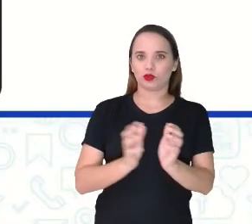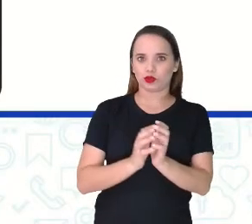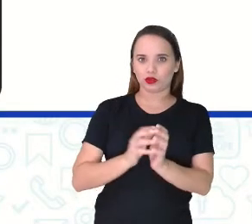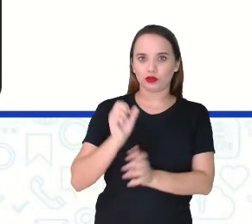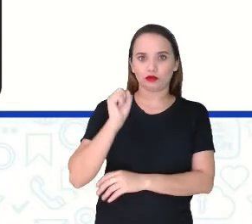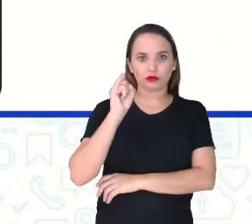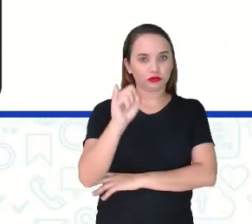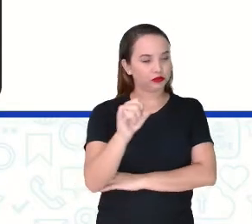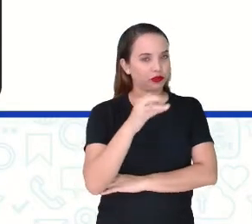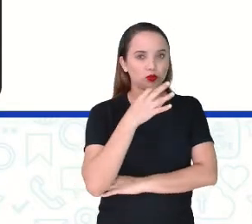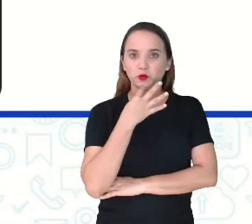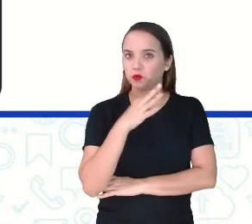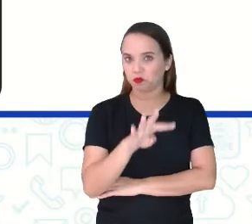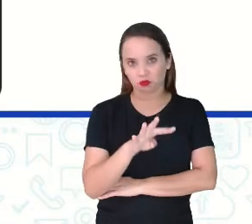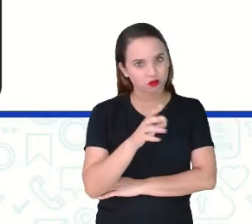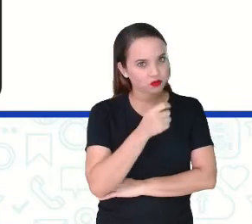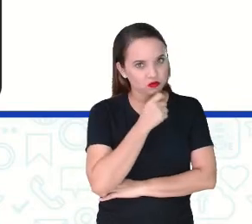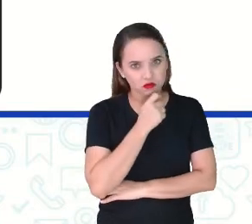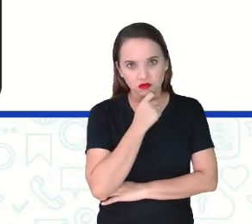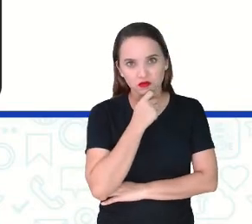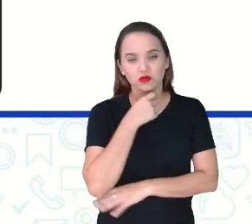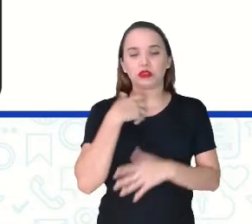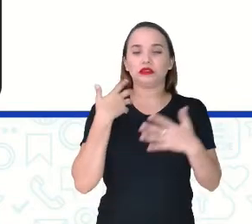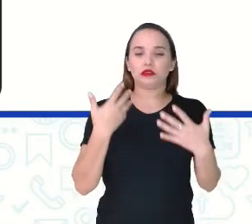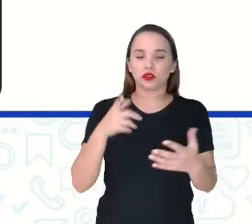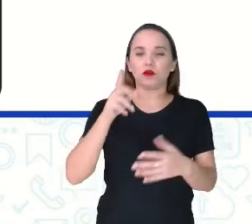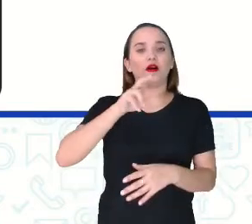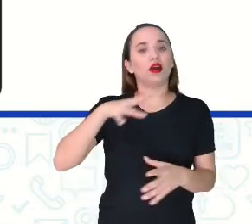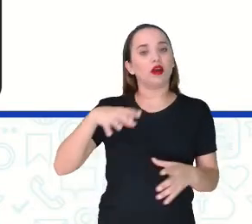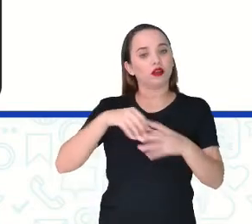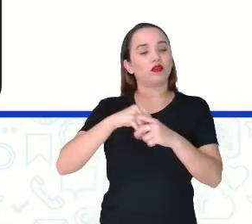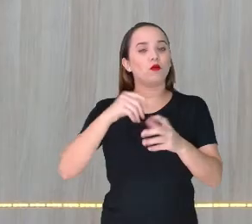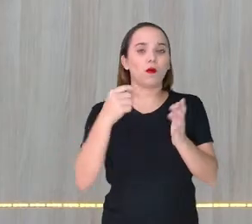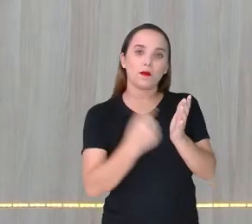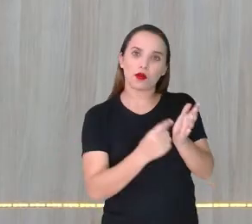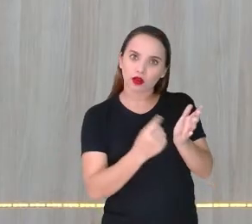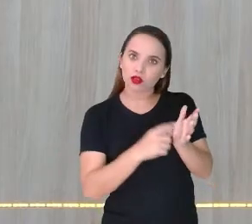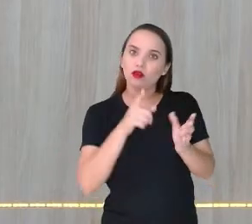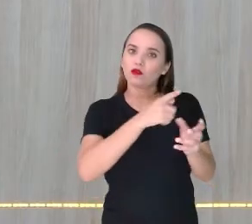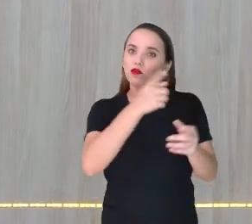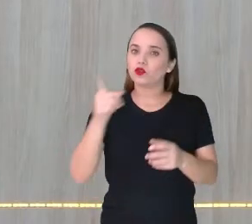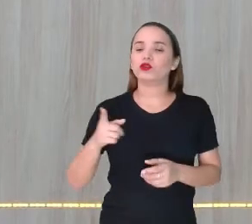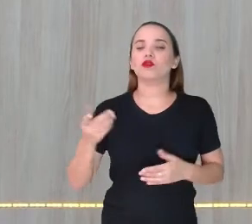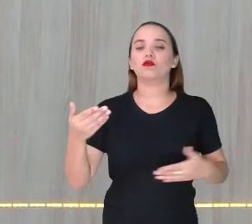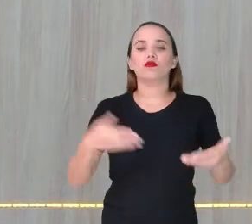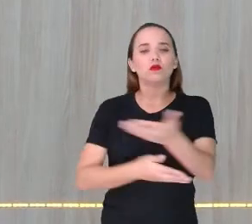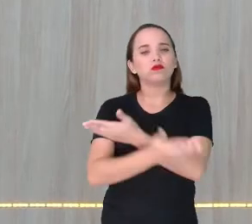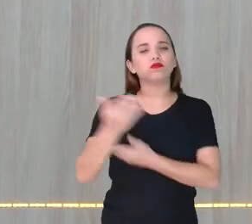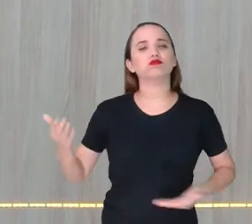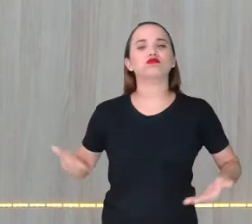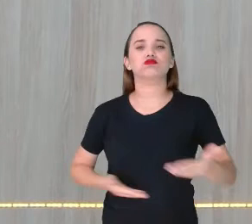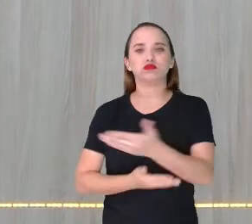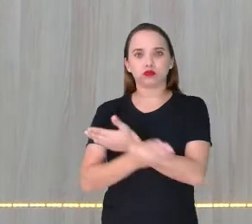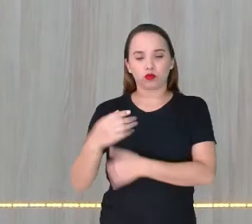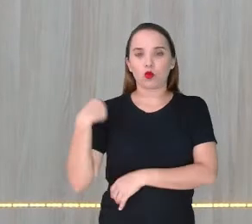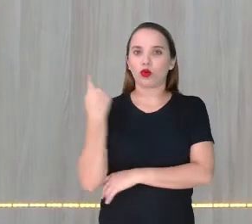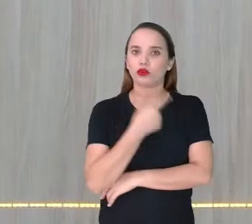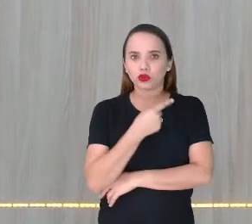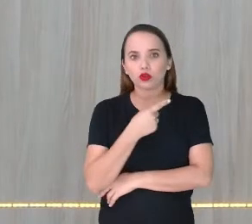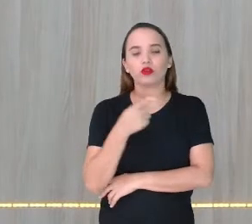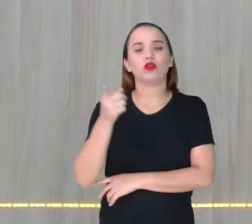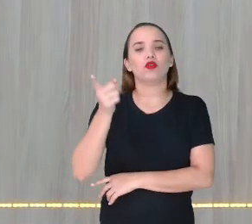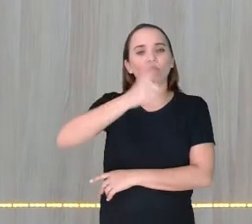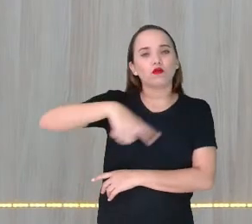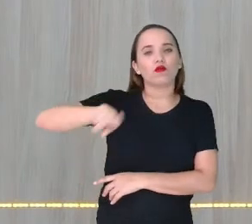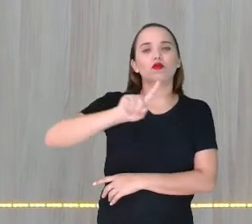conhece, né, é através desse aplicativo que vocês conseguem se comunicar com a gente para tirar dúvidas, né, dar um feedback.